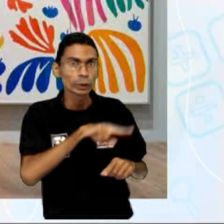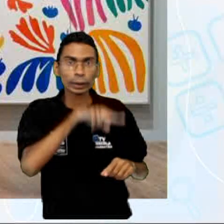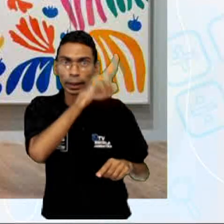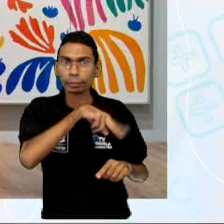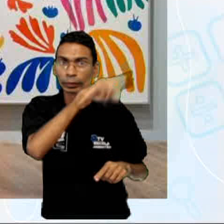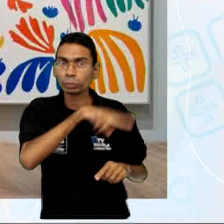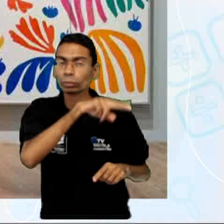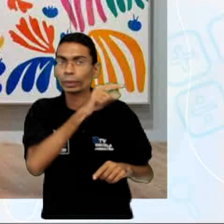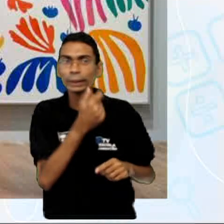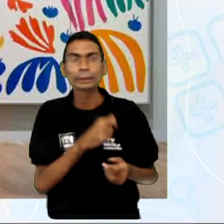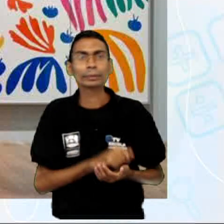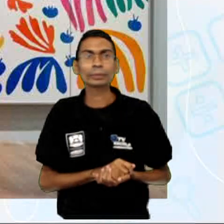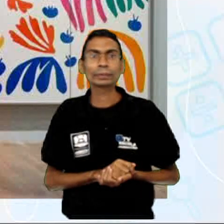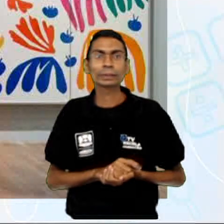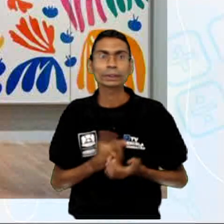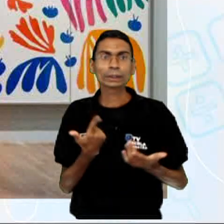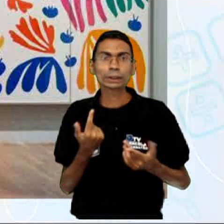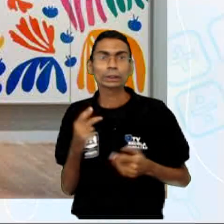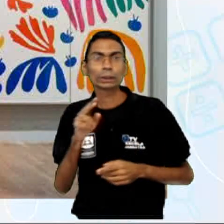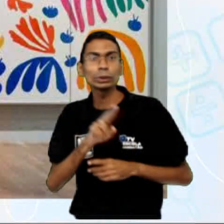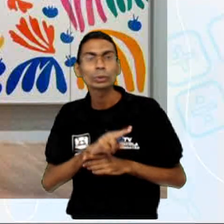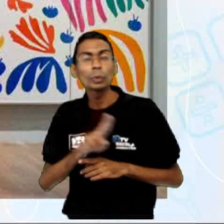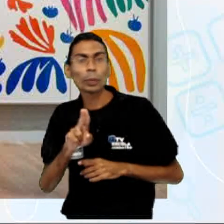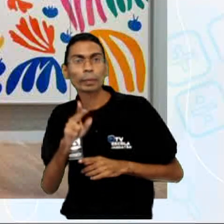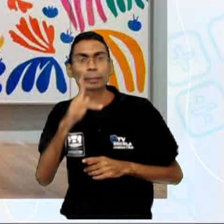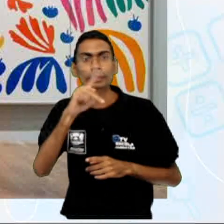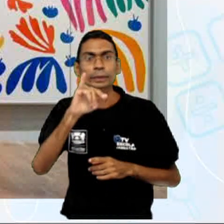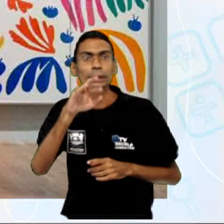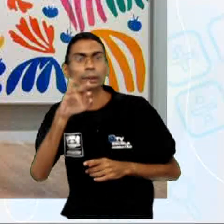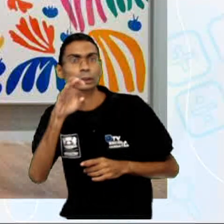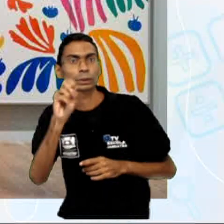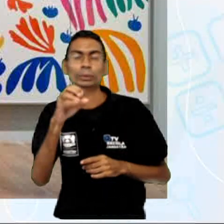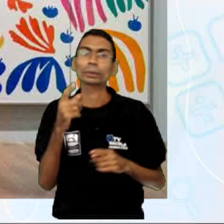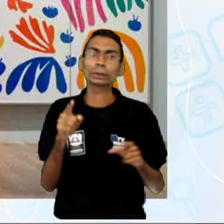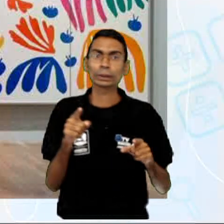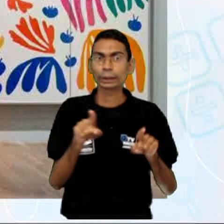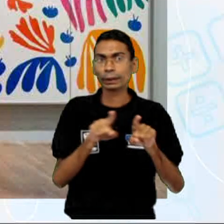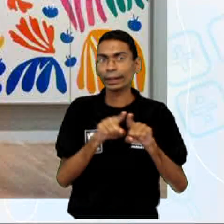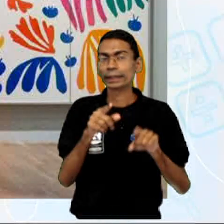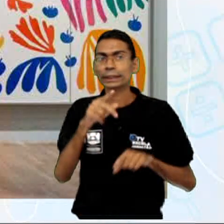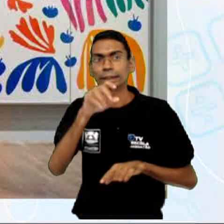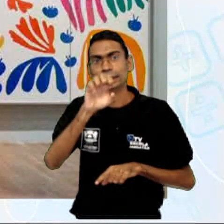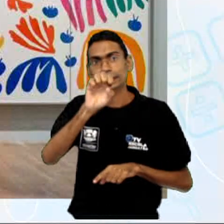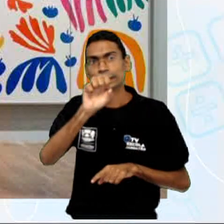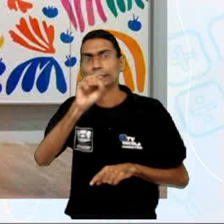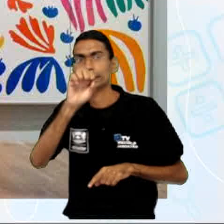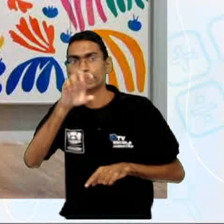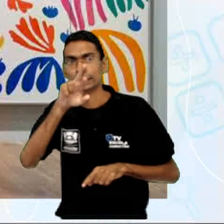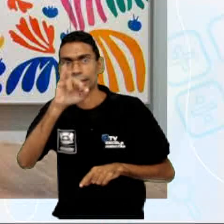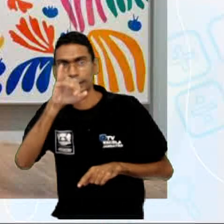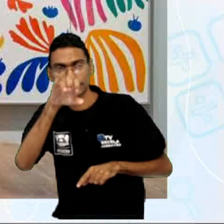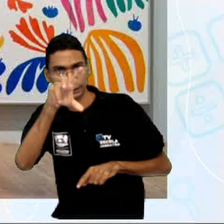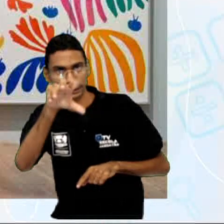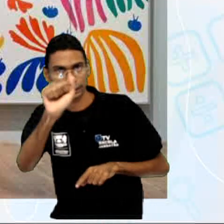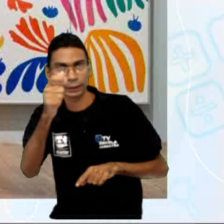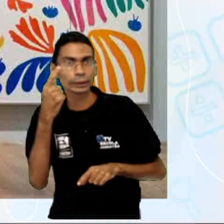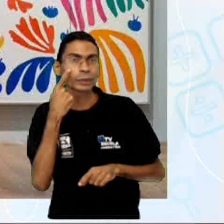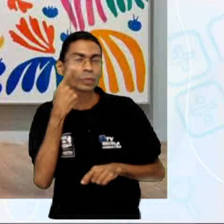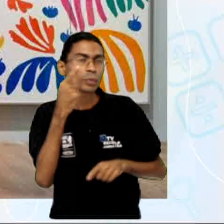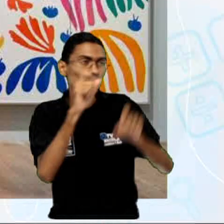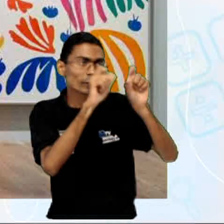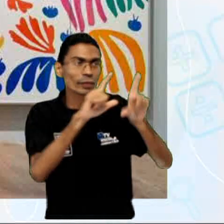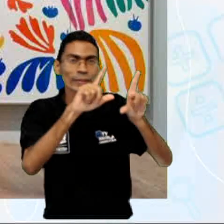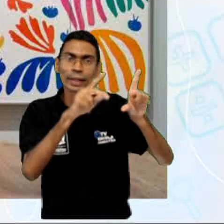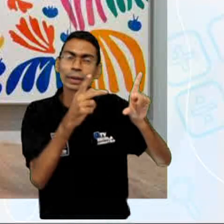ela se chama O Periquito e a Sereia. E você olhando essa tela, você diria que essa tela não é